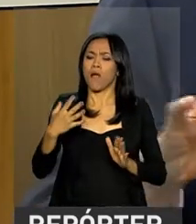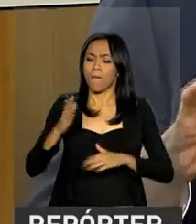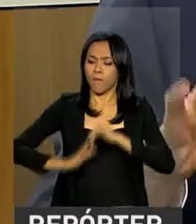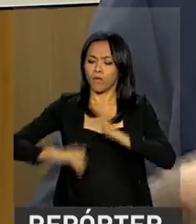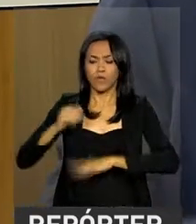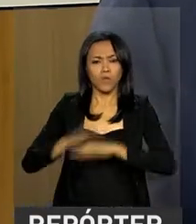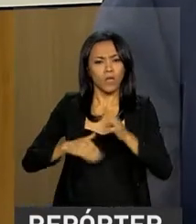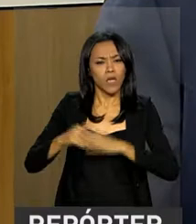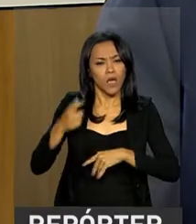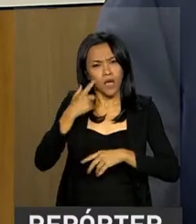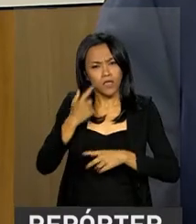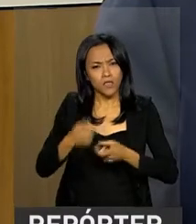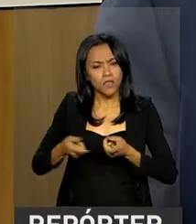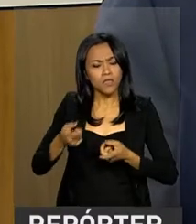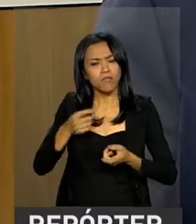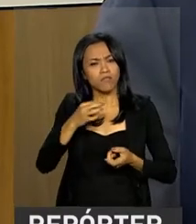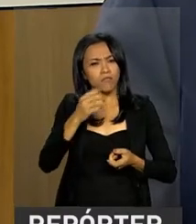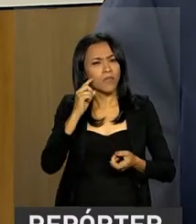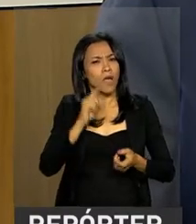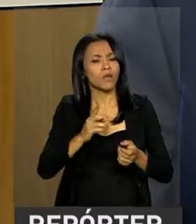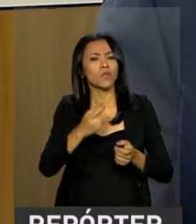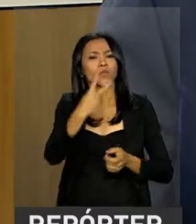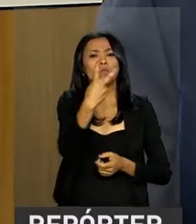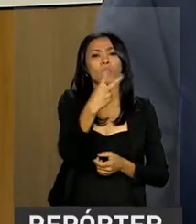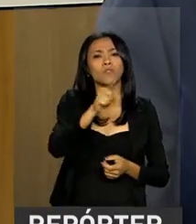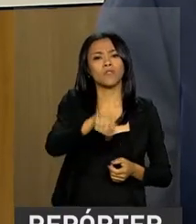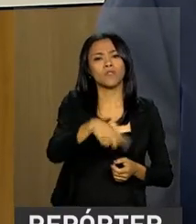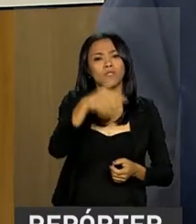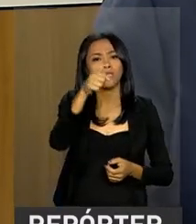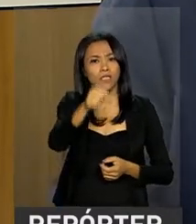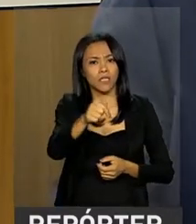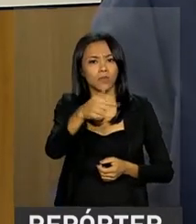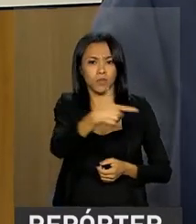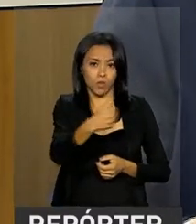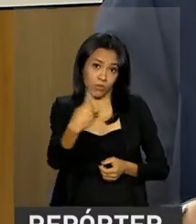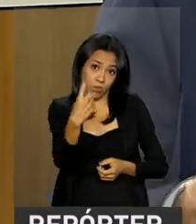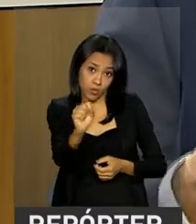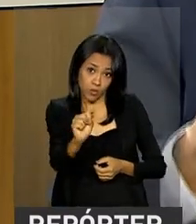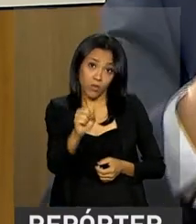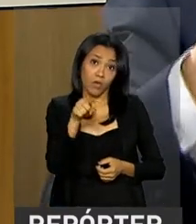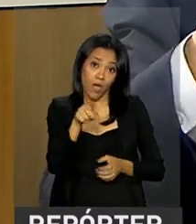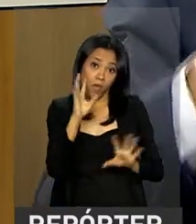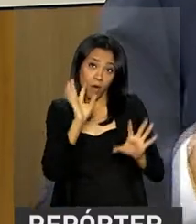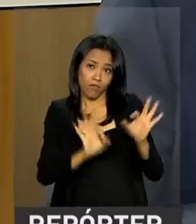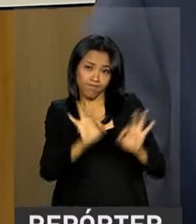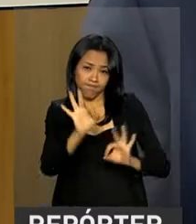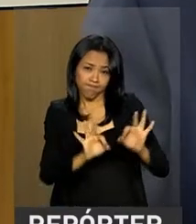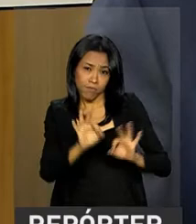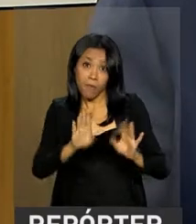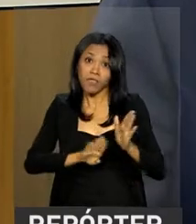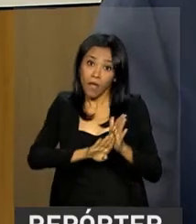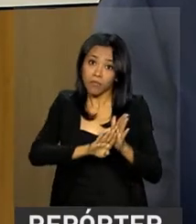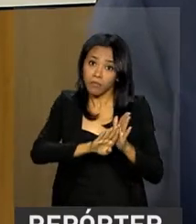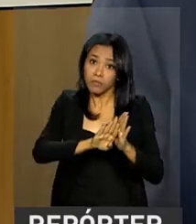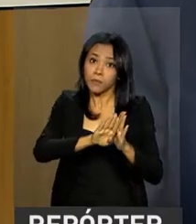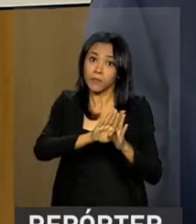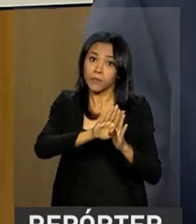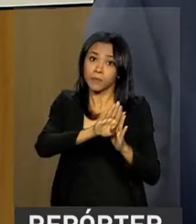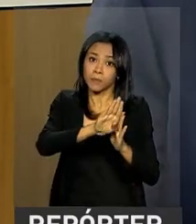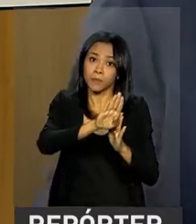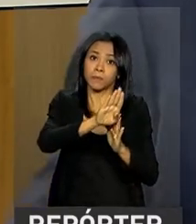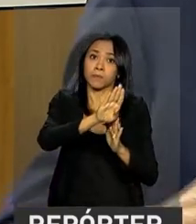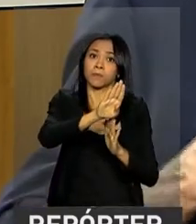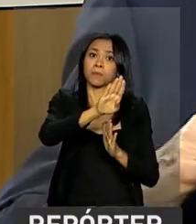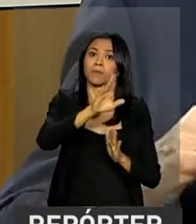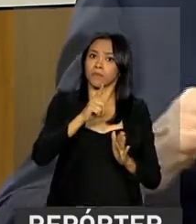prevendo em média 2,7 para 2018 mas essa previsão está crescendo então existem já